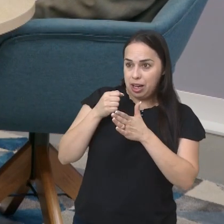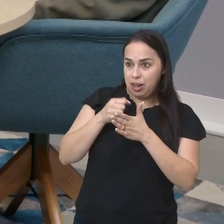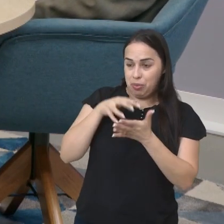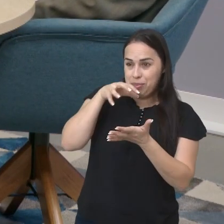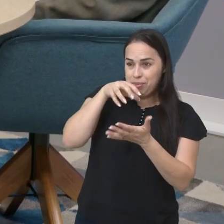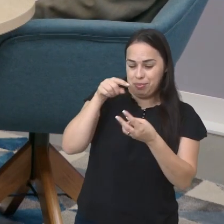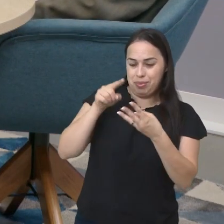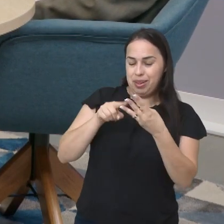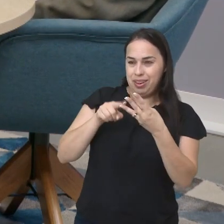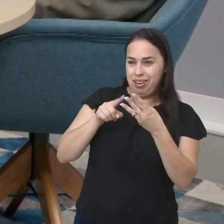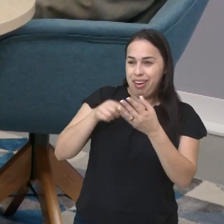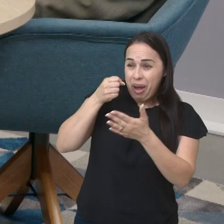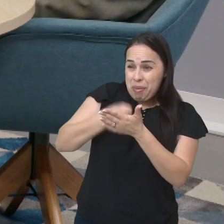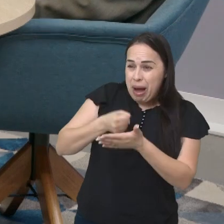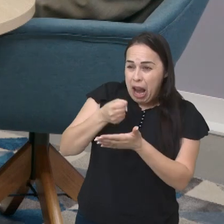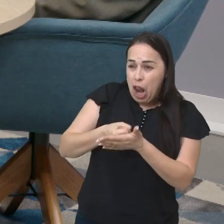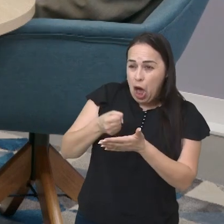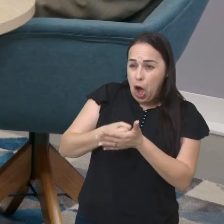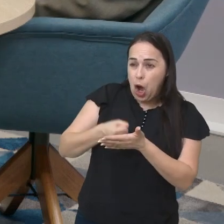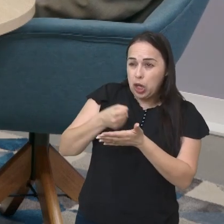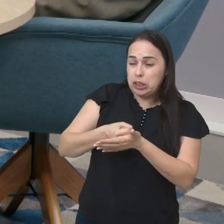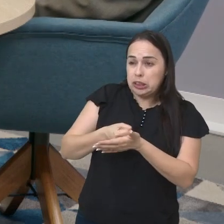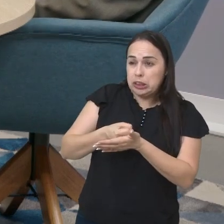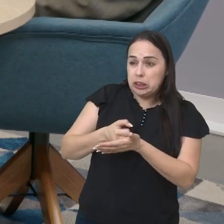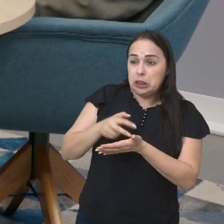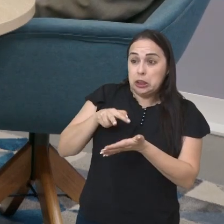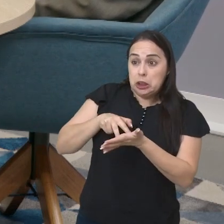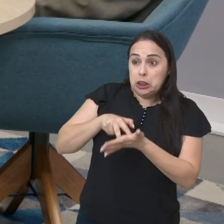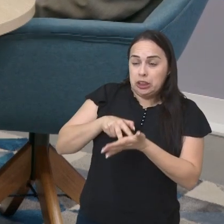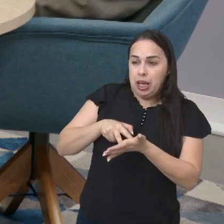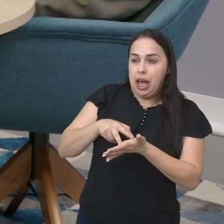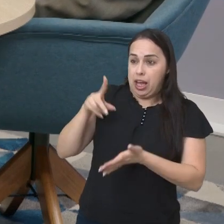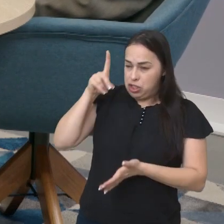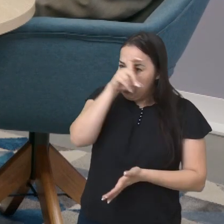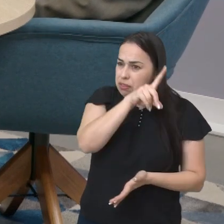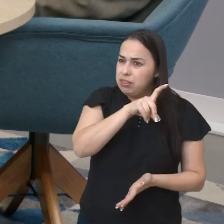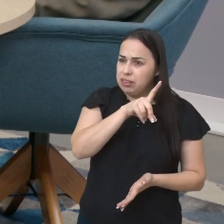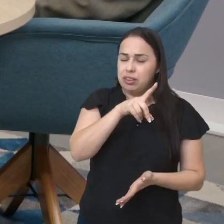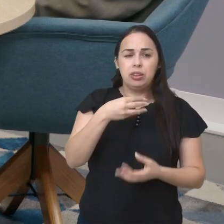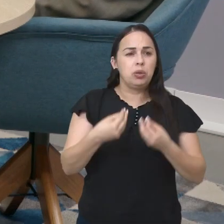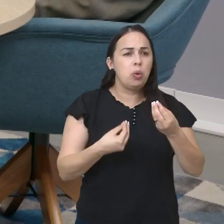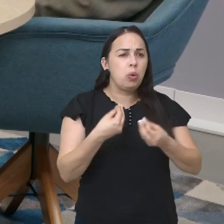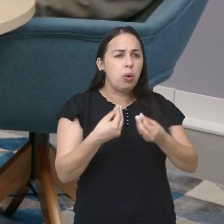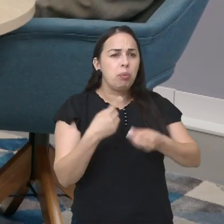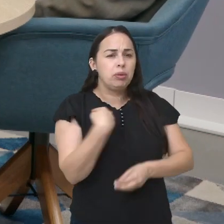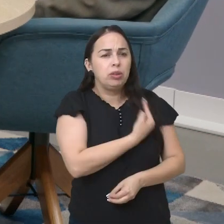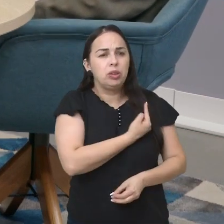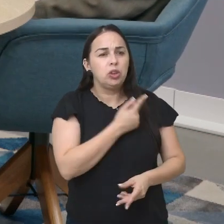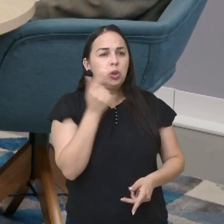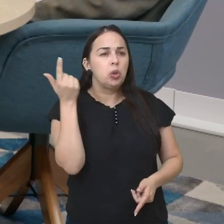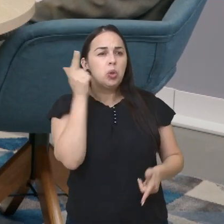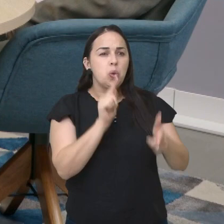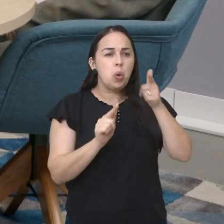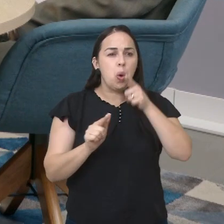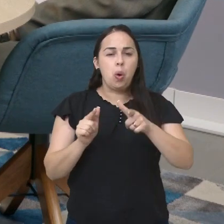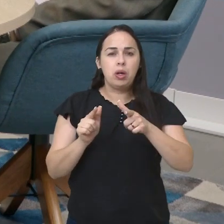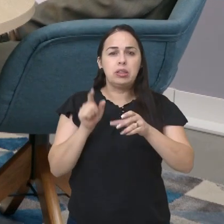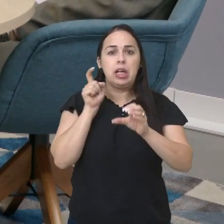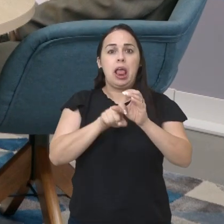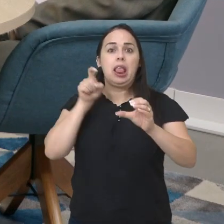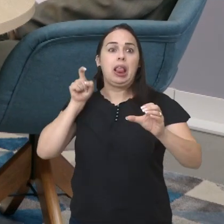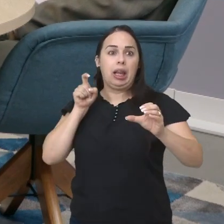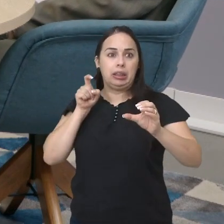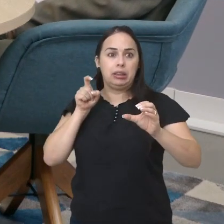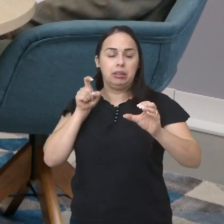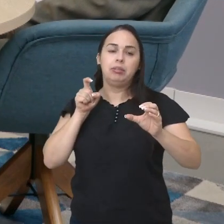do terceiro setor conseguirem se manter, né? É muito difícil. Como que a gente consegue essa